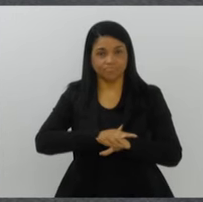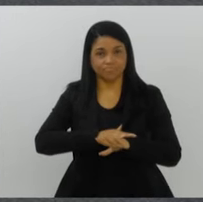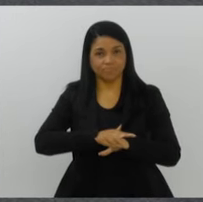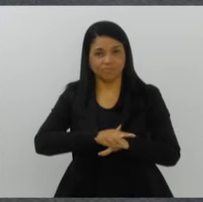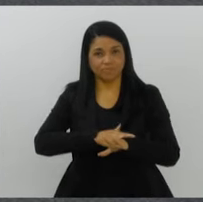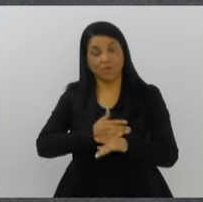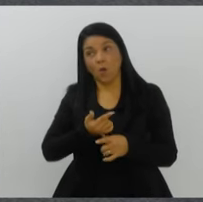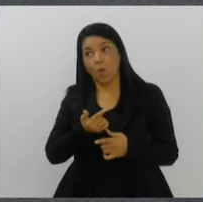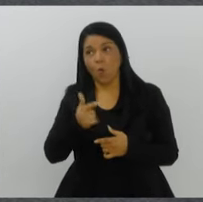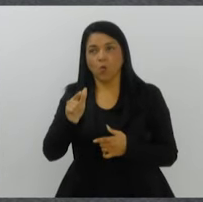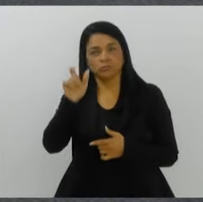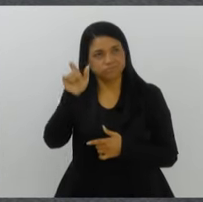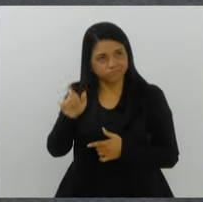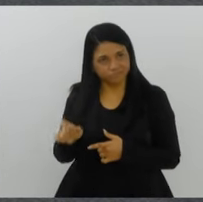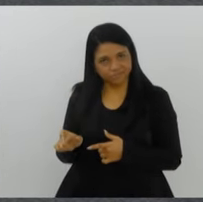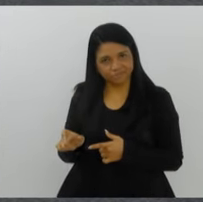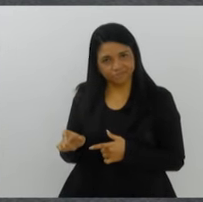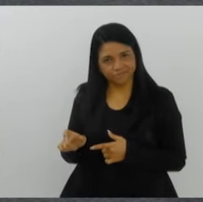um outro...